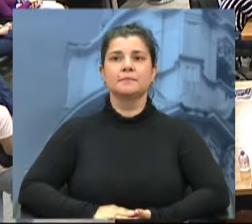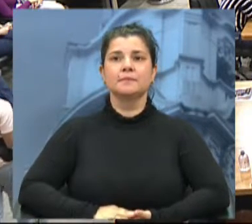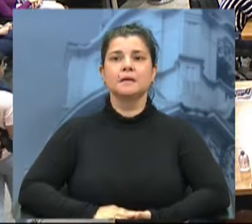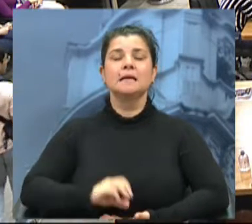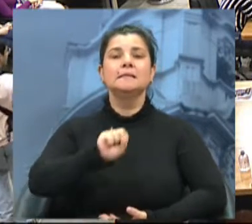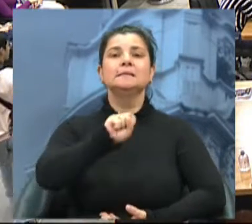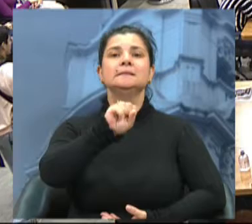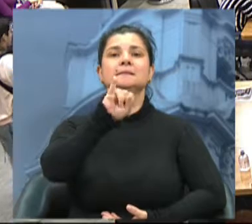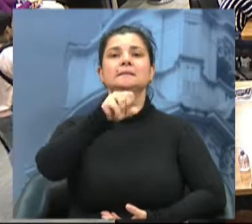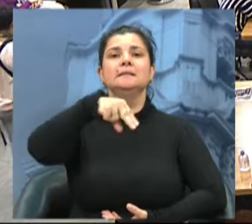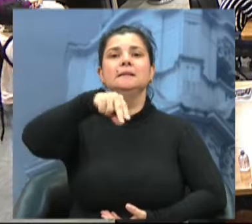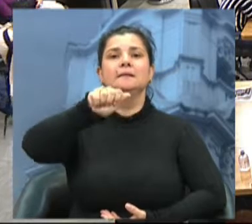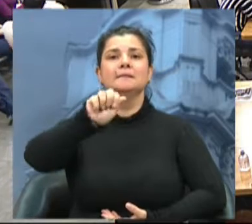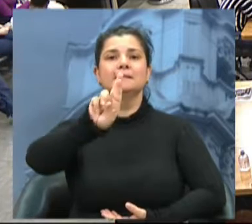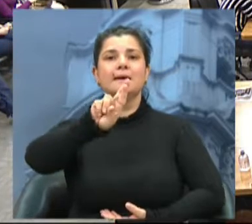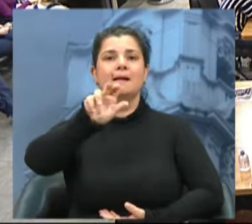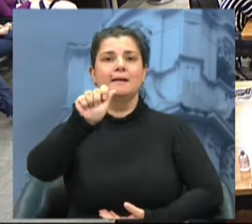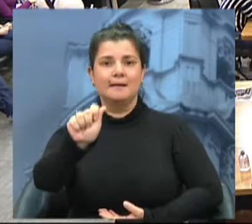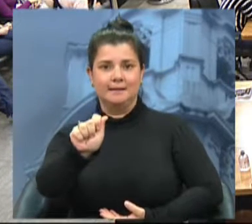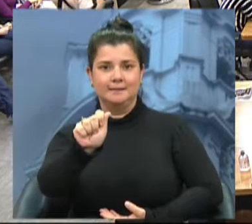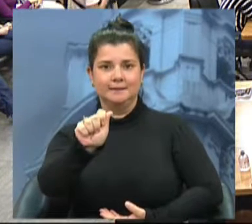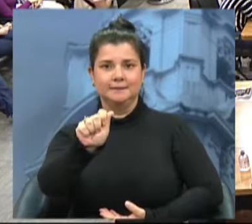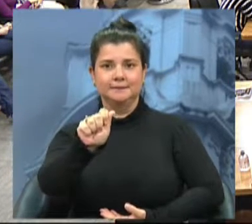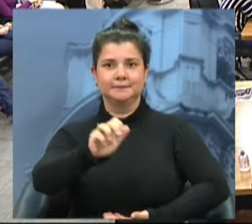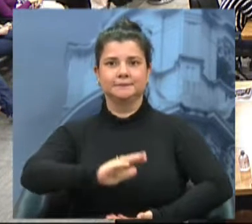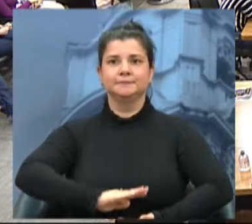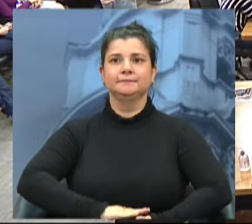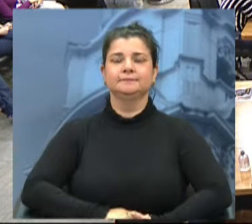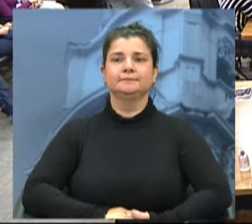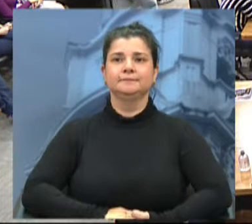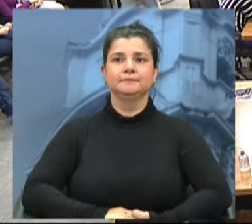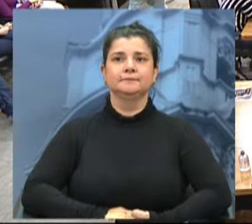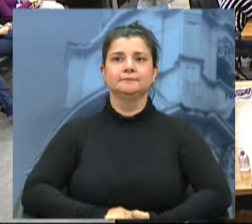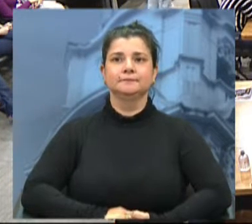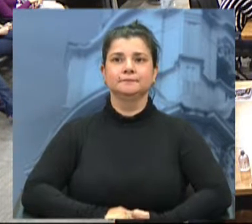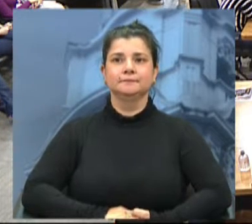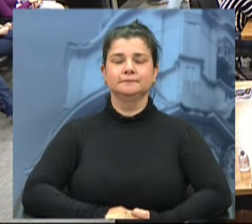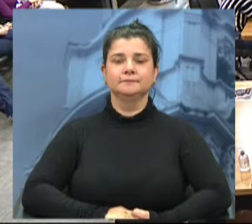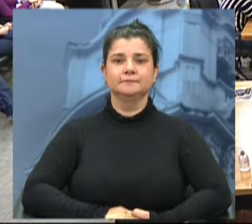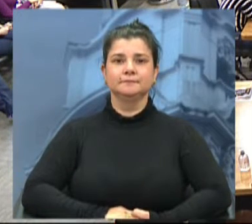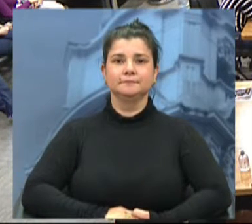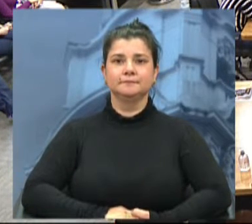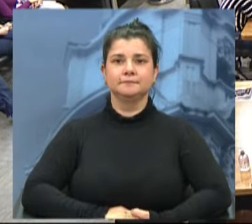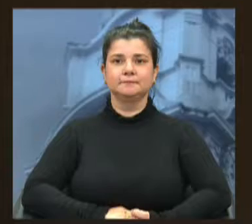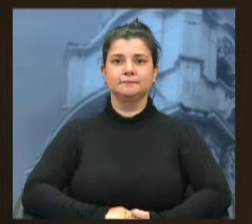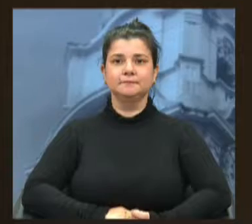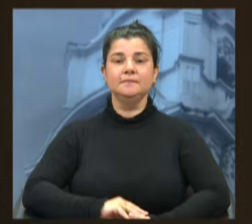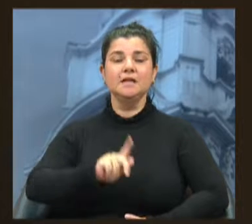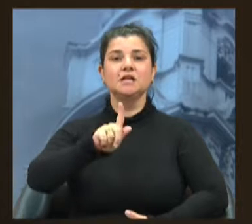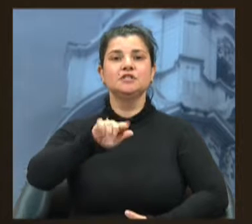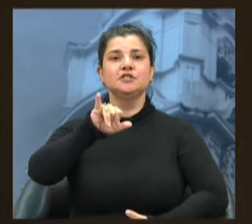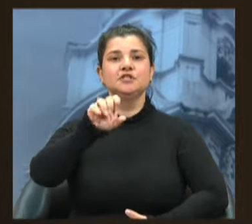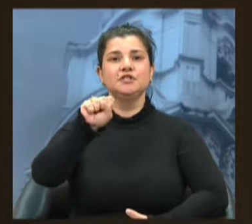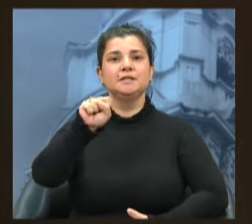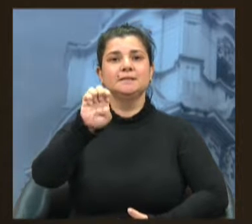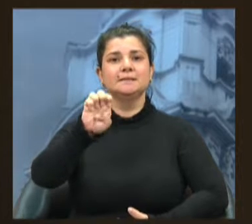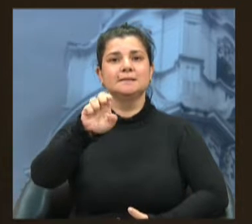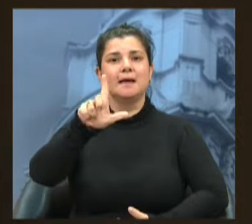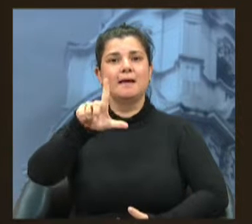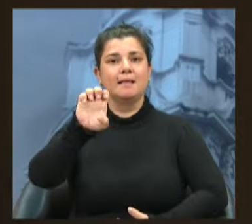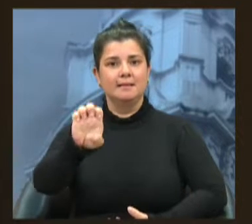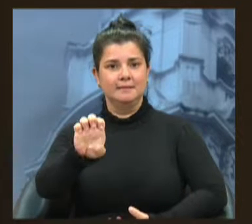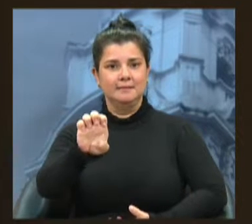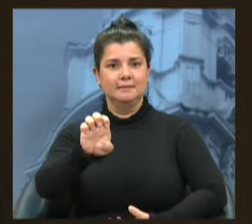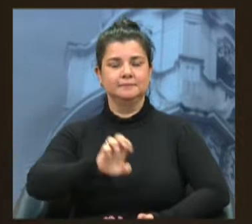Sinara Rodrigues Kerber. Gisele Jennifer